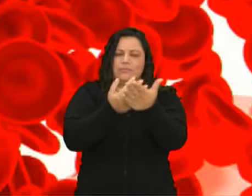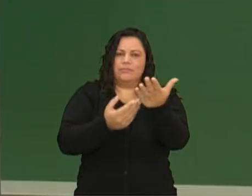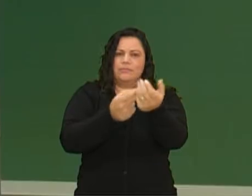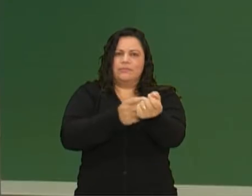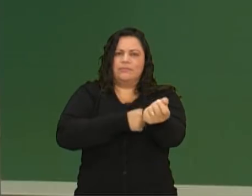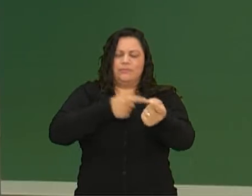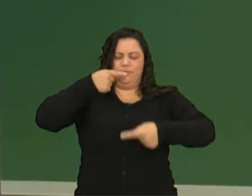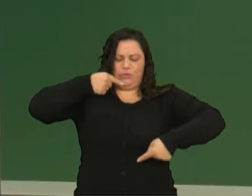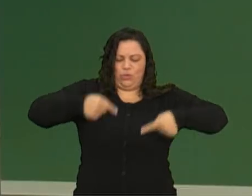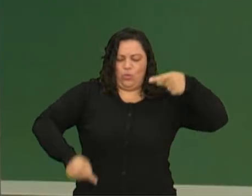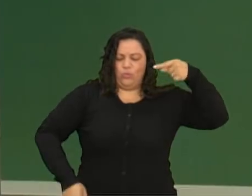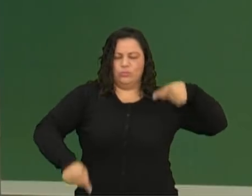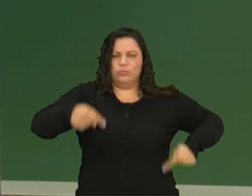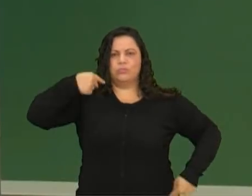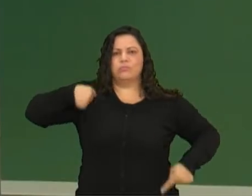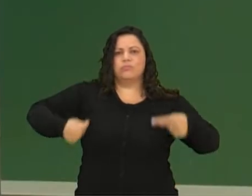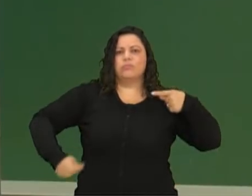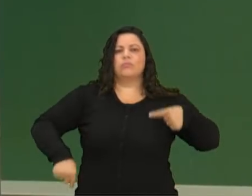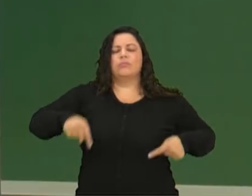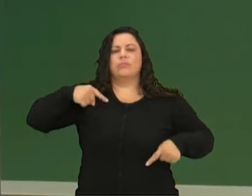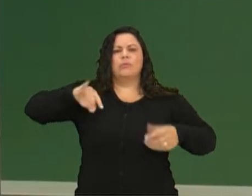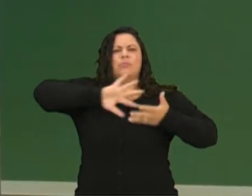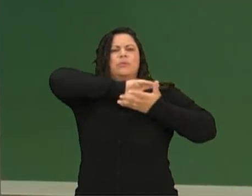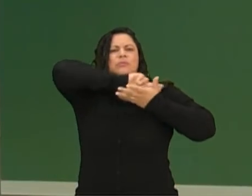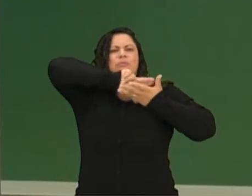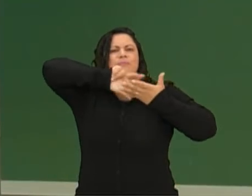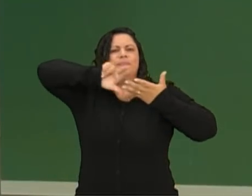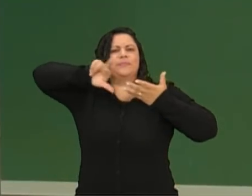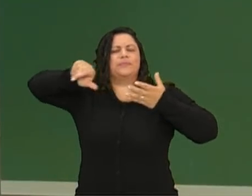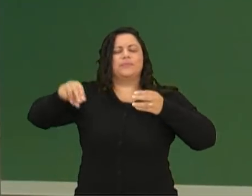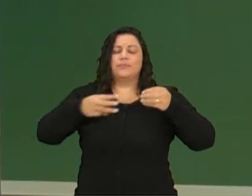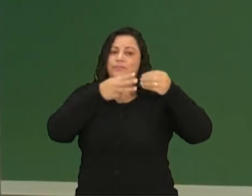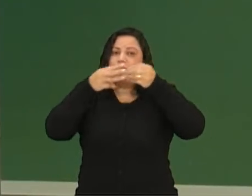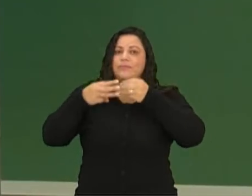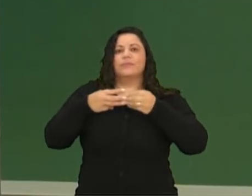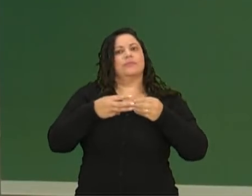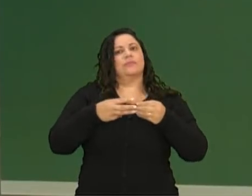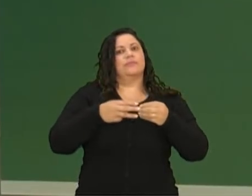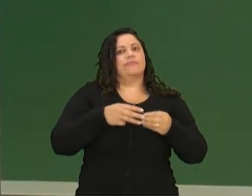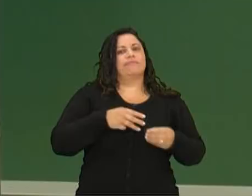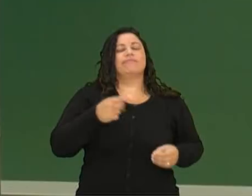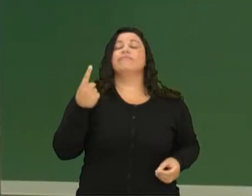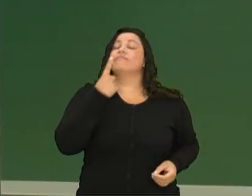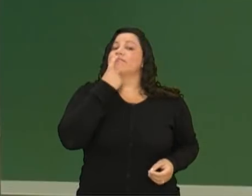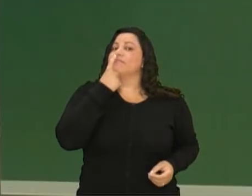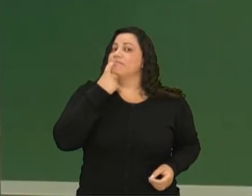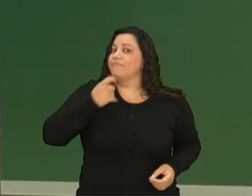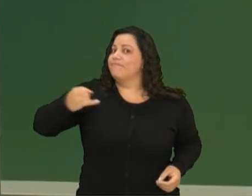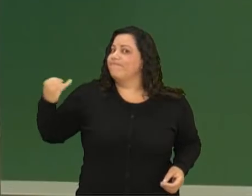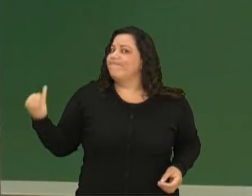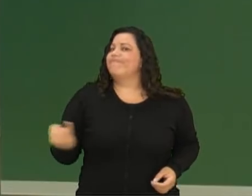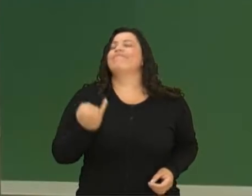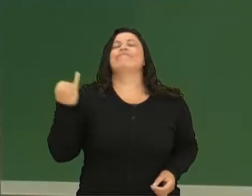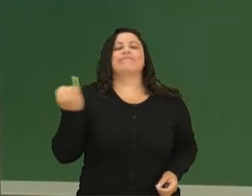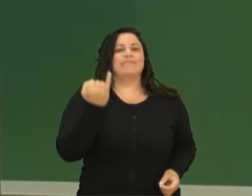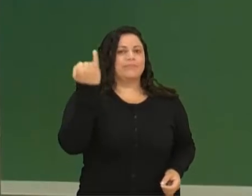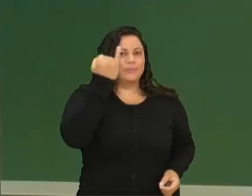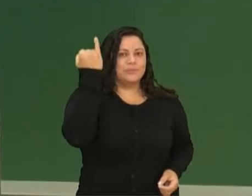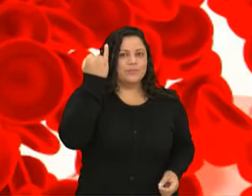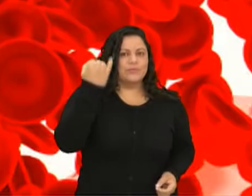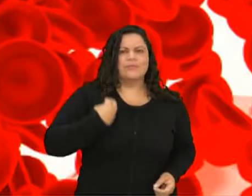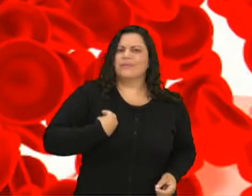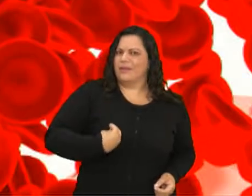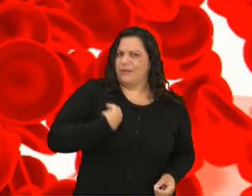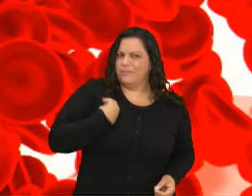todas as células do nosso corpo. É por isso que o glóbulo vermelho é tão importante. E eles permanecem